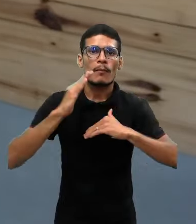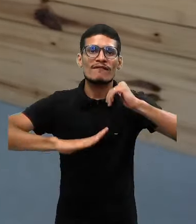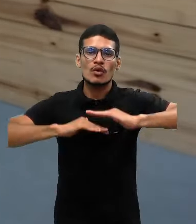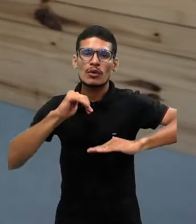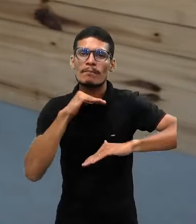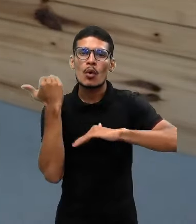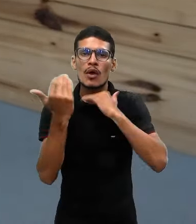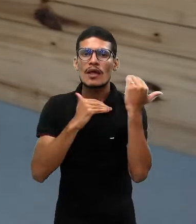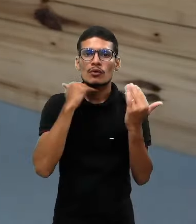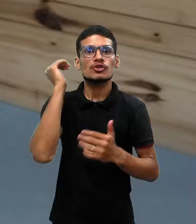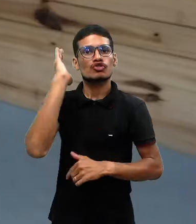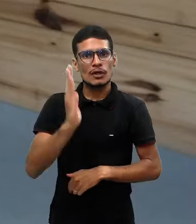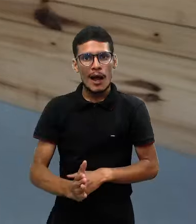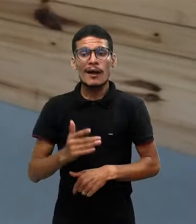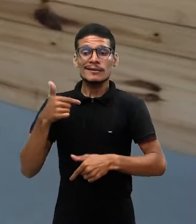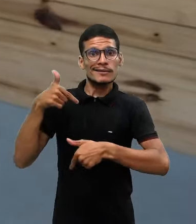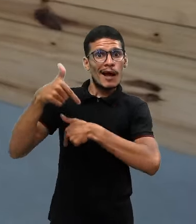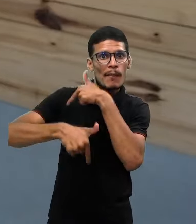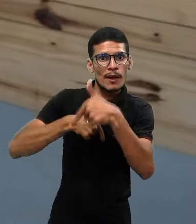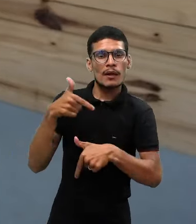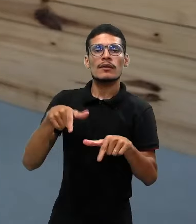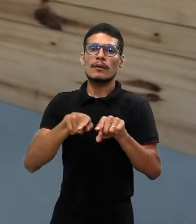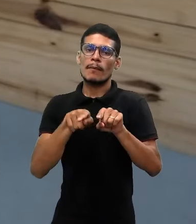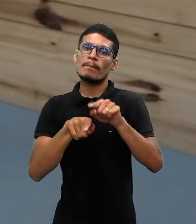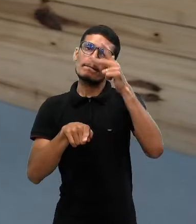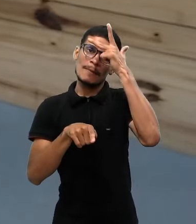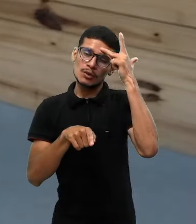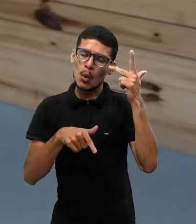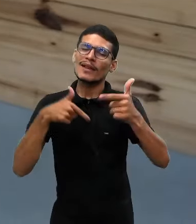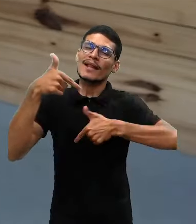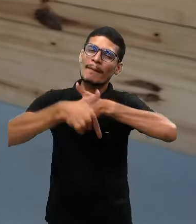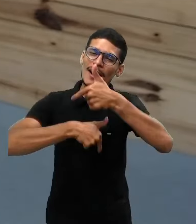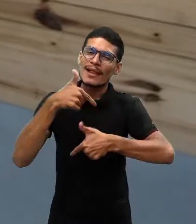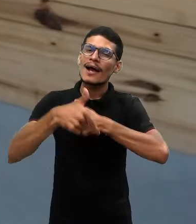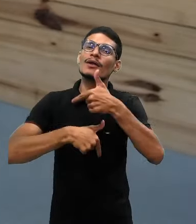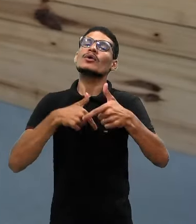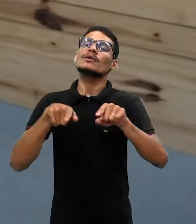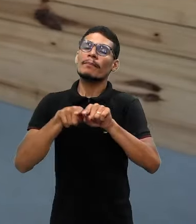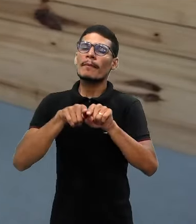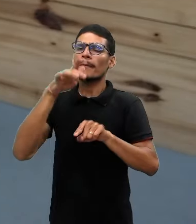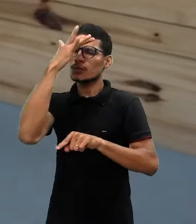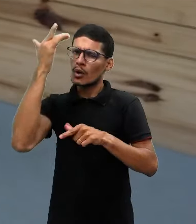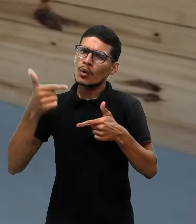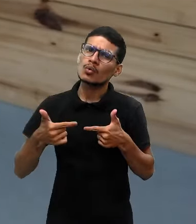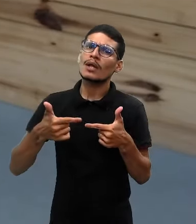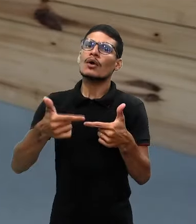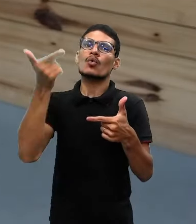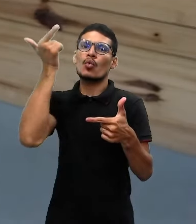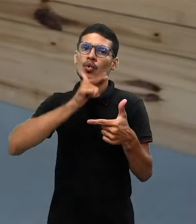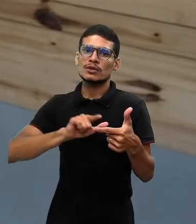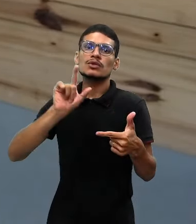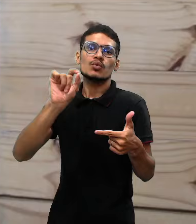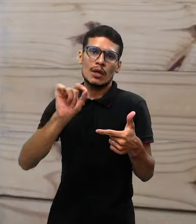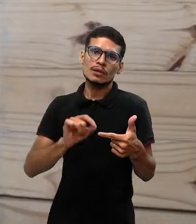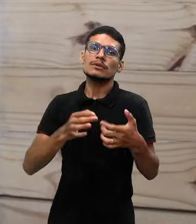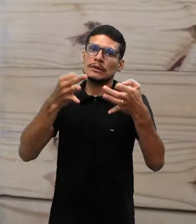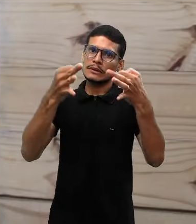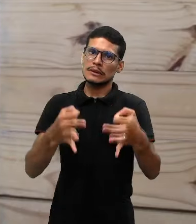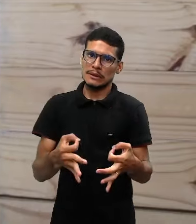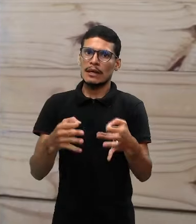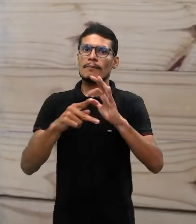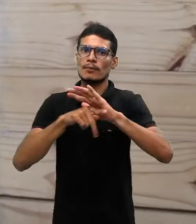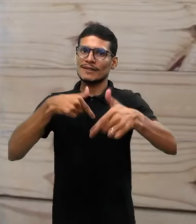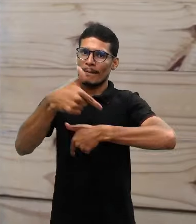pessoas que morreram trabalhando e de pessoas que morreram lutando para que consigam condições dignas de trabalho, tá? E aí